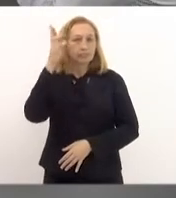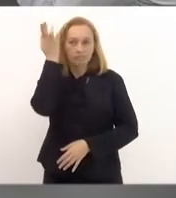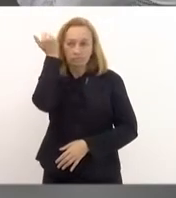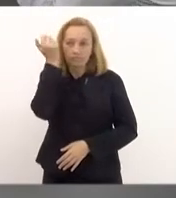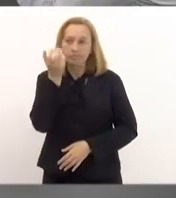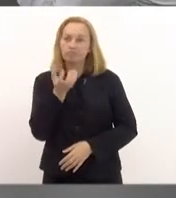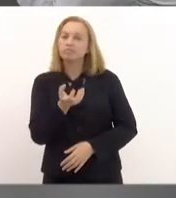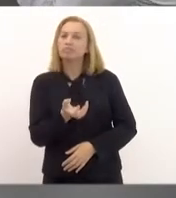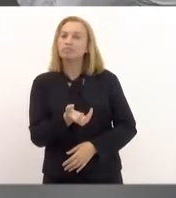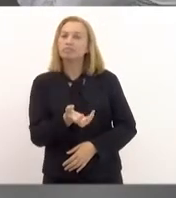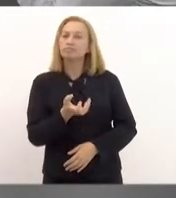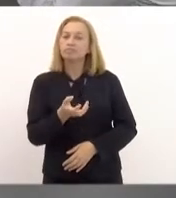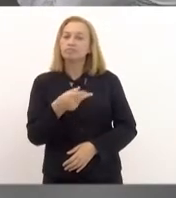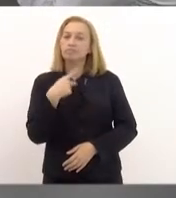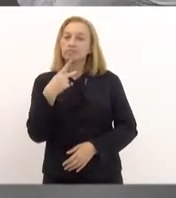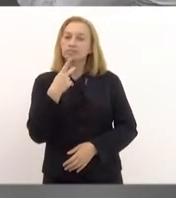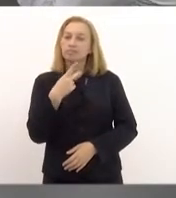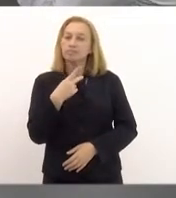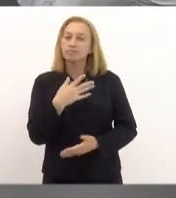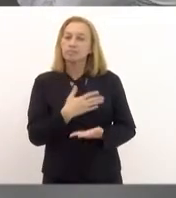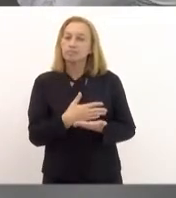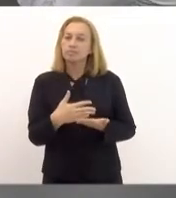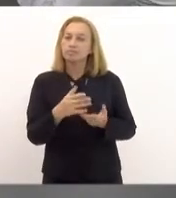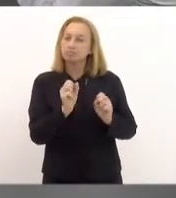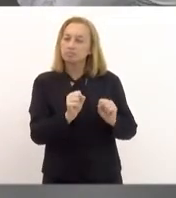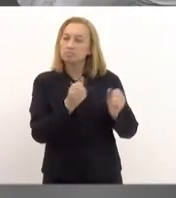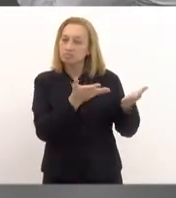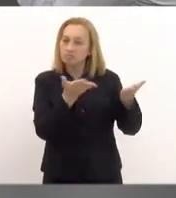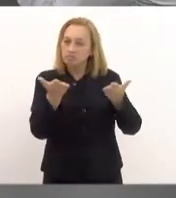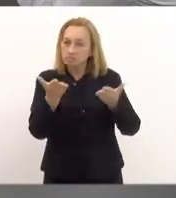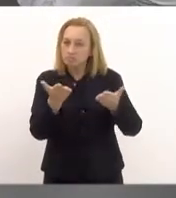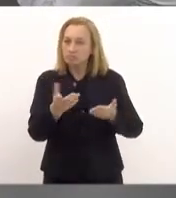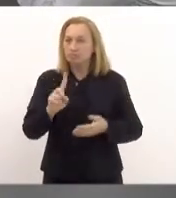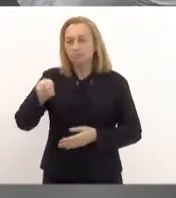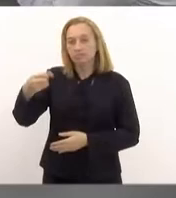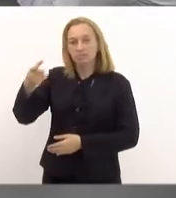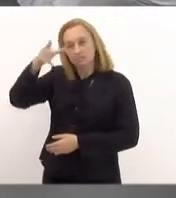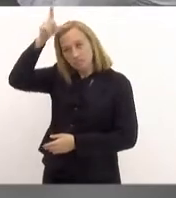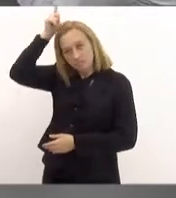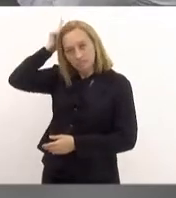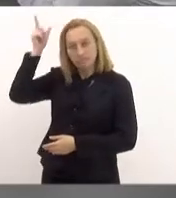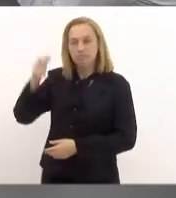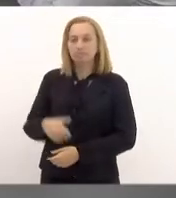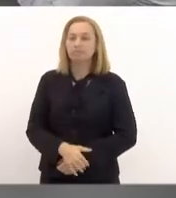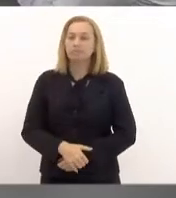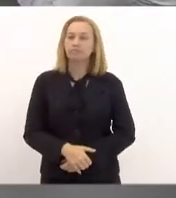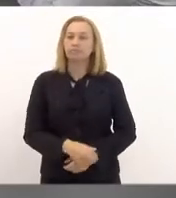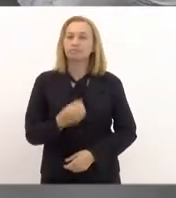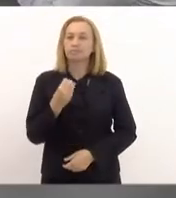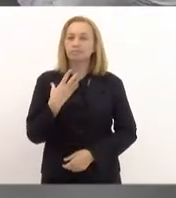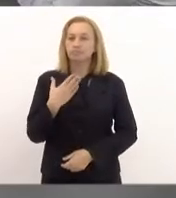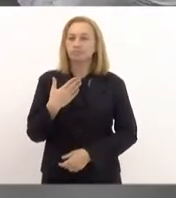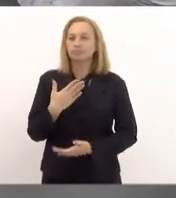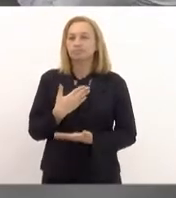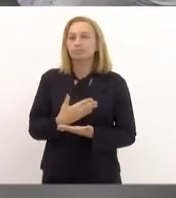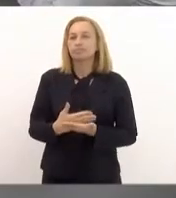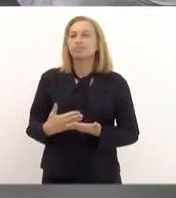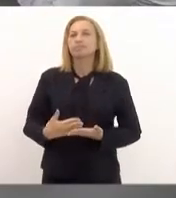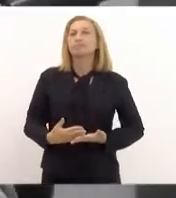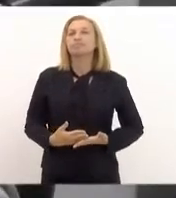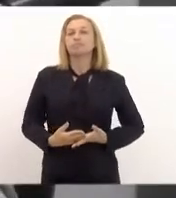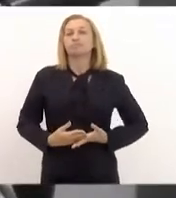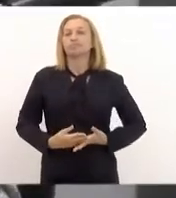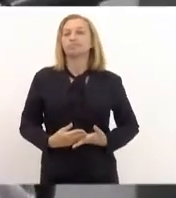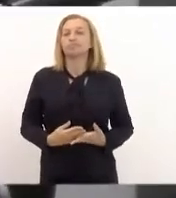se nesse início eu quero fazer uma saudação inicial, e por favor, Eliomar, e na sequência, Luiz Paulo. Bom, eu começo a minha saudação